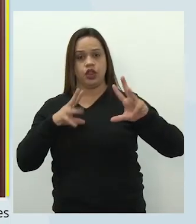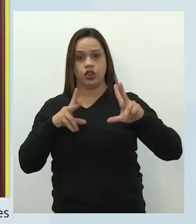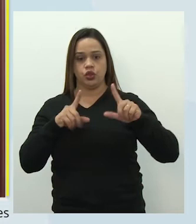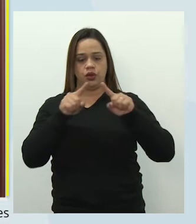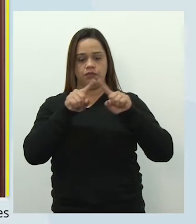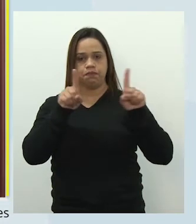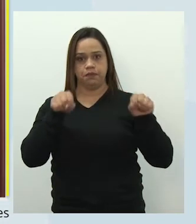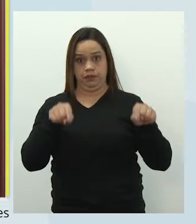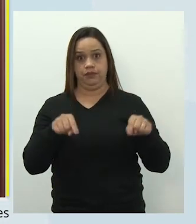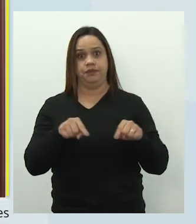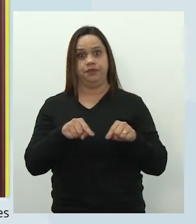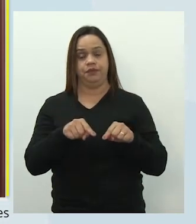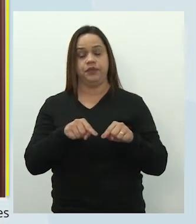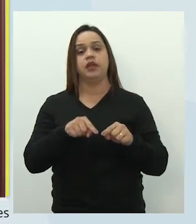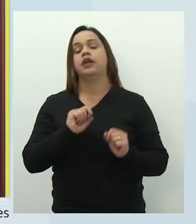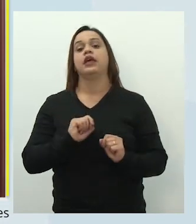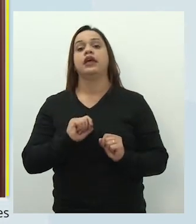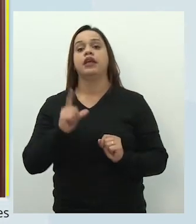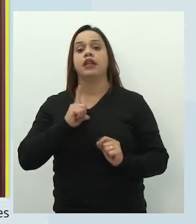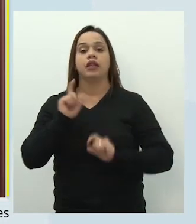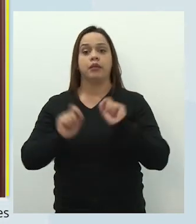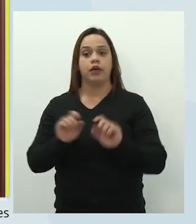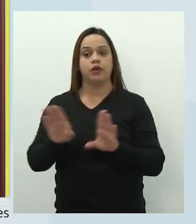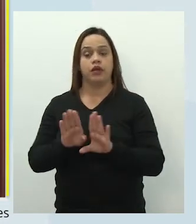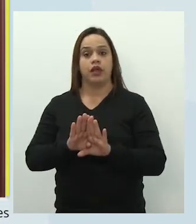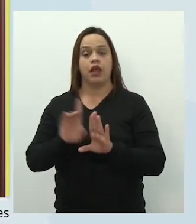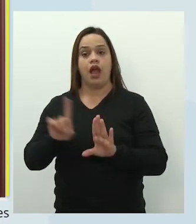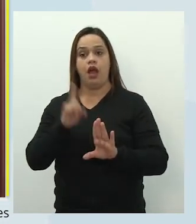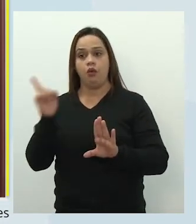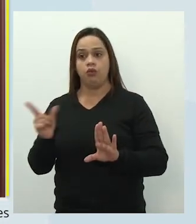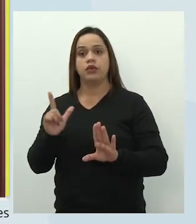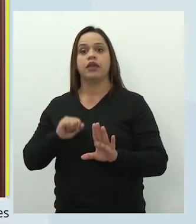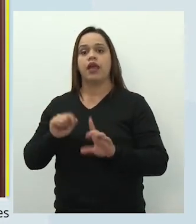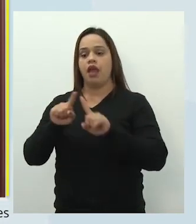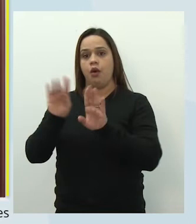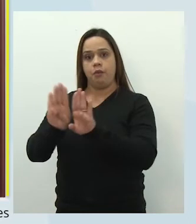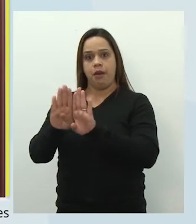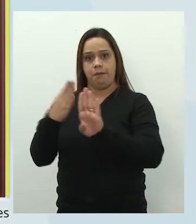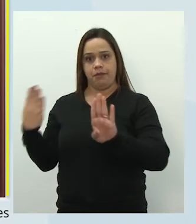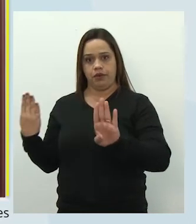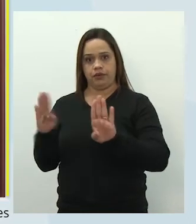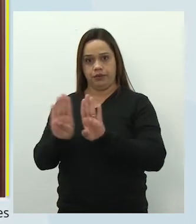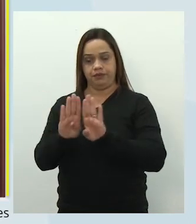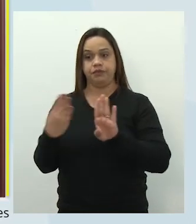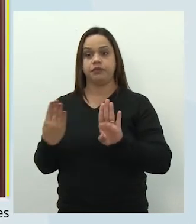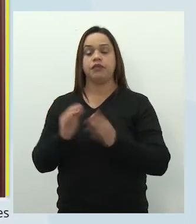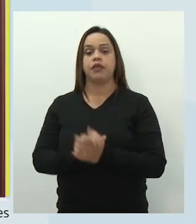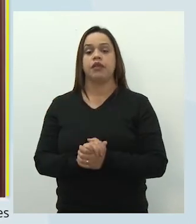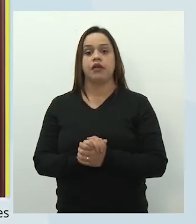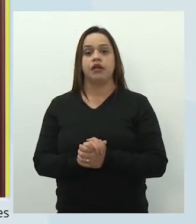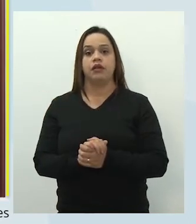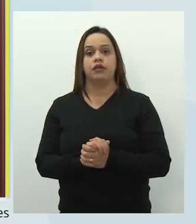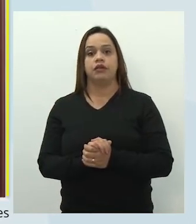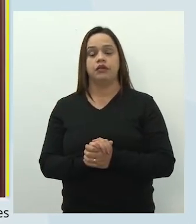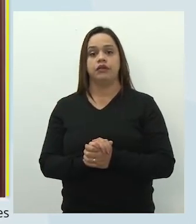né? E nós temos a imagem de uma porta, né? O contorno dessa